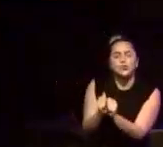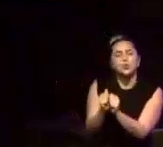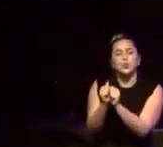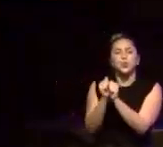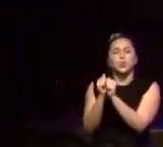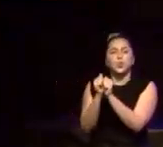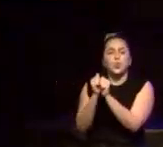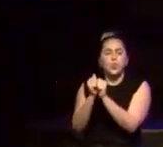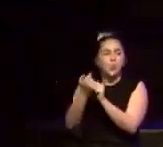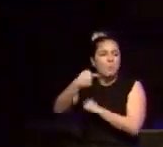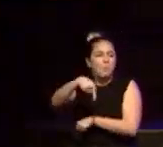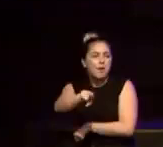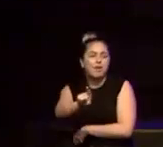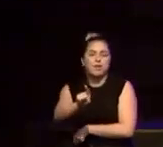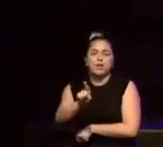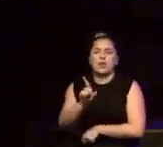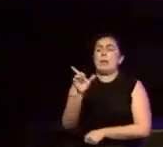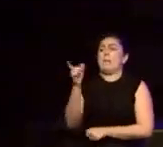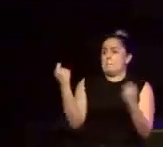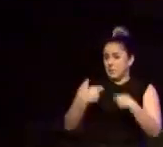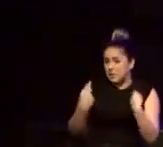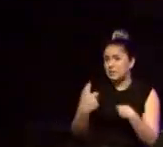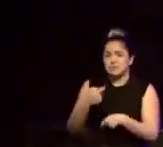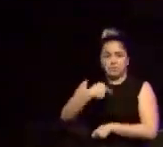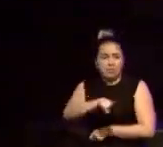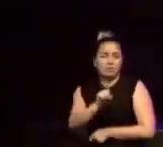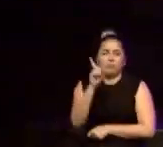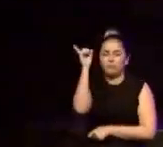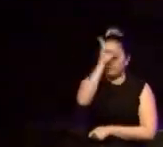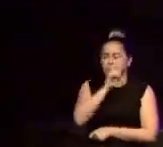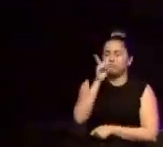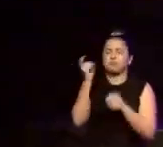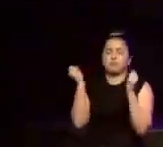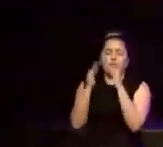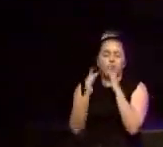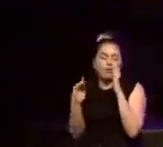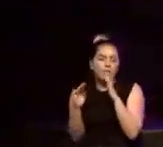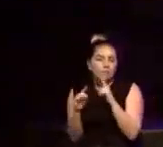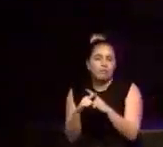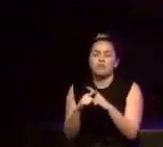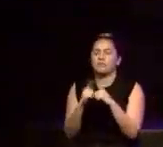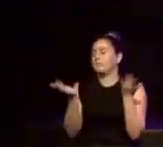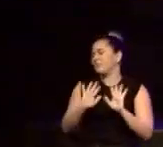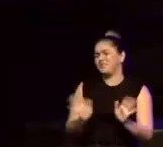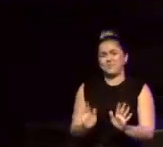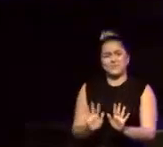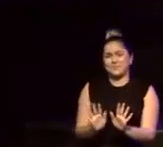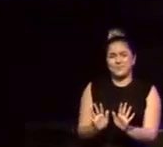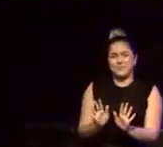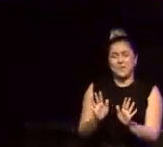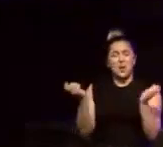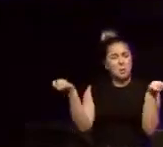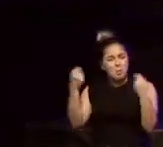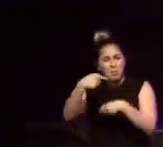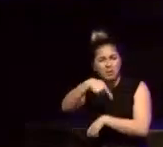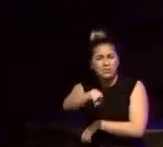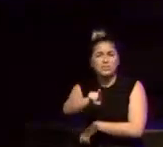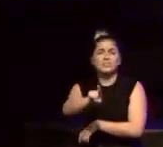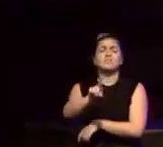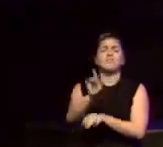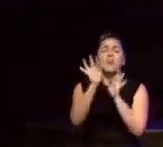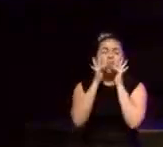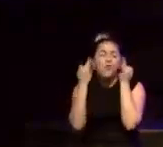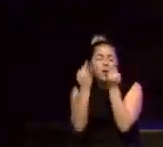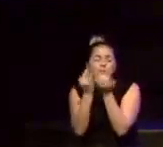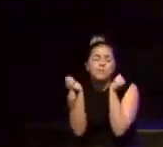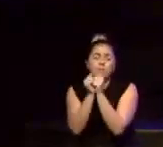domingo, não, tem que estar na igreja. Não, filho, vai passear com a sua família, vai ser bênção, vai ser mais espiritual do que vir à igreja. E eu não tiro esse discurso,